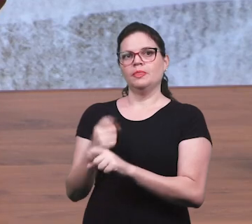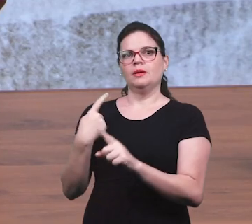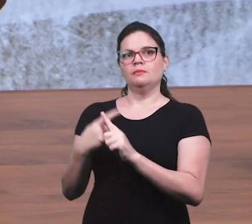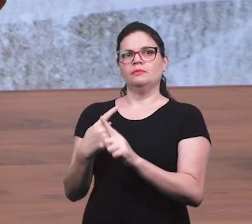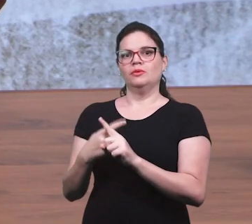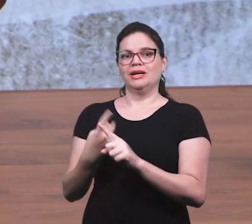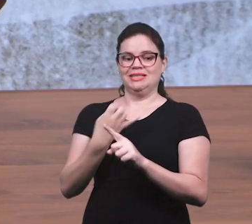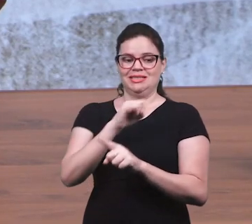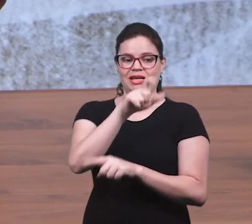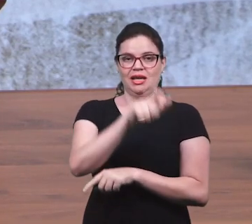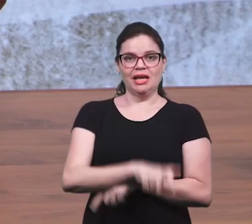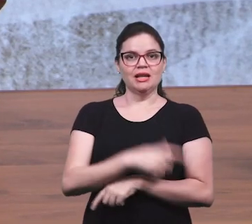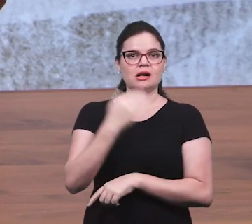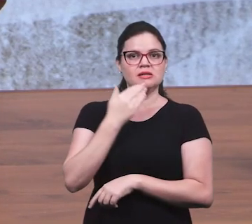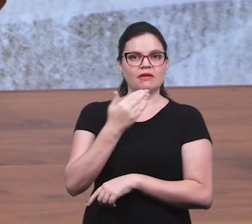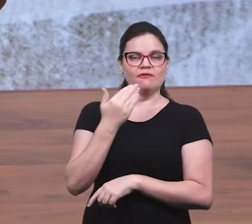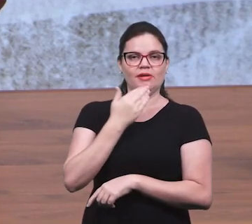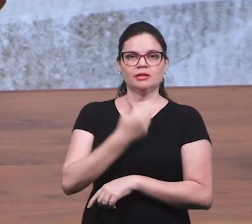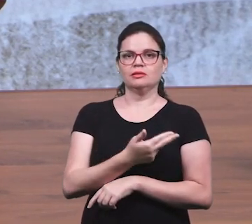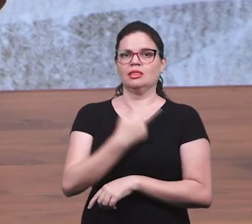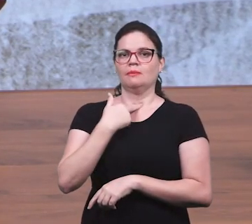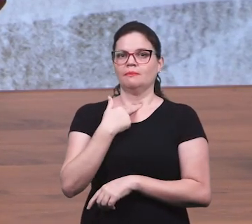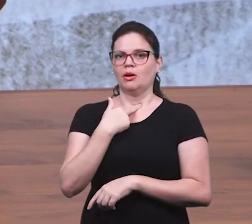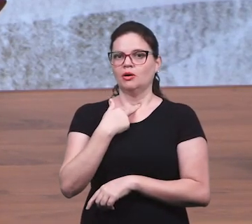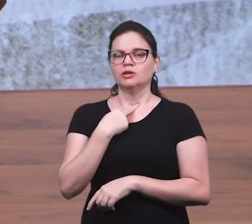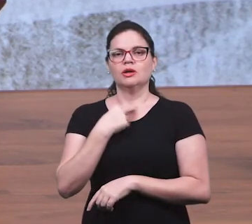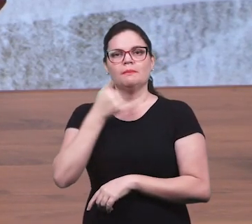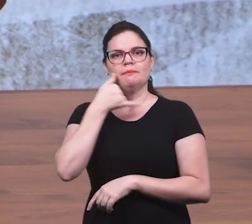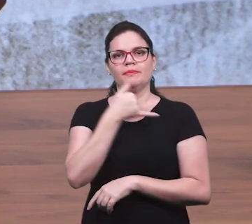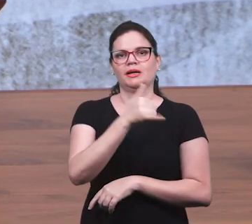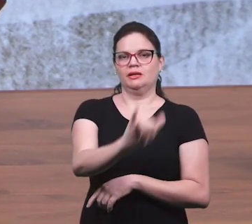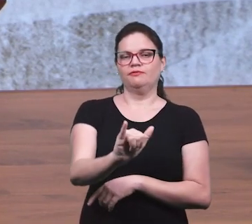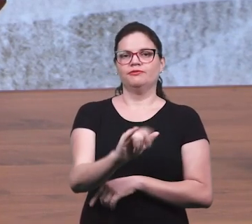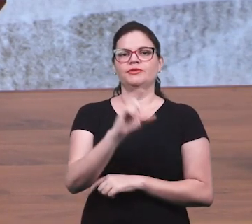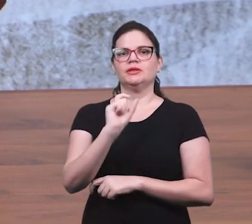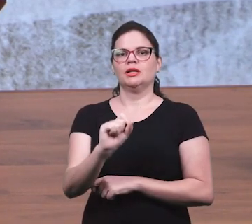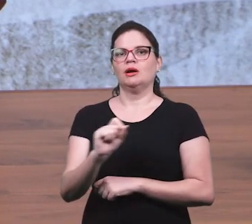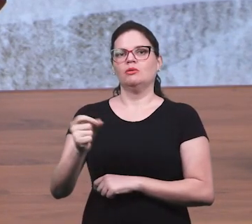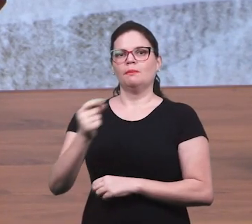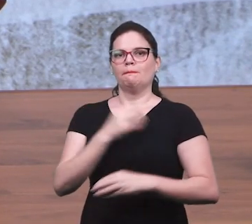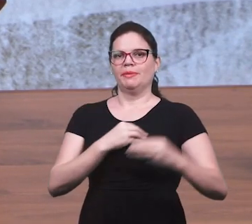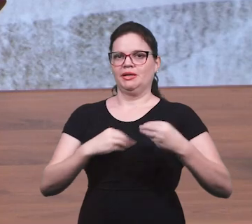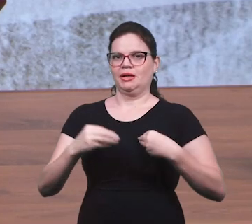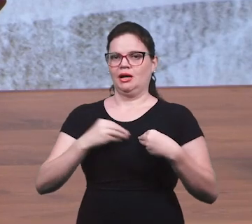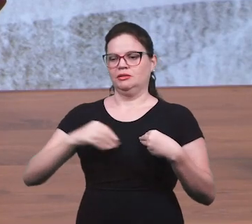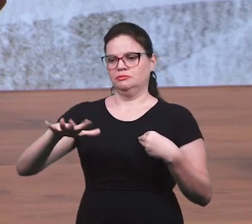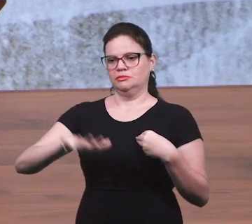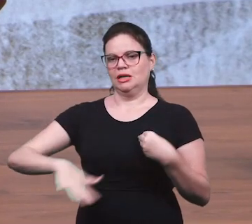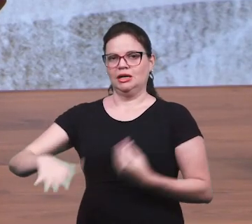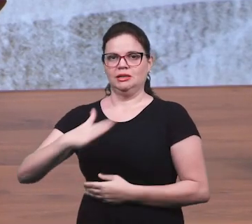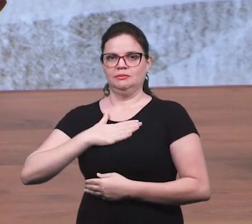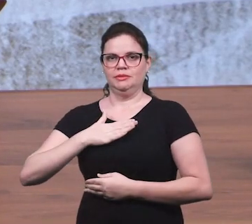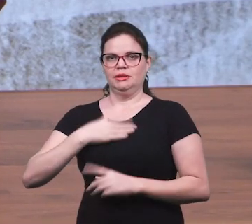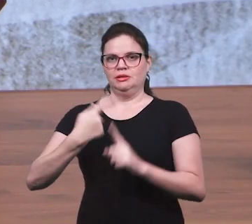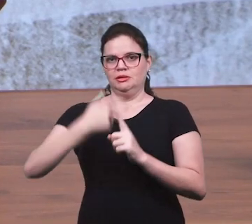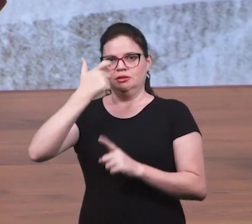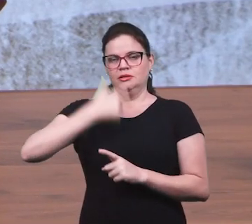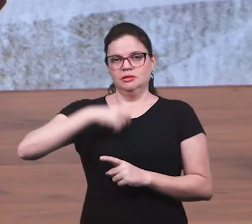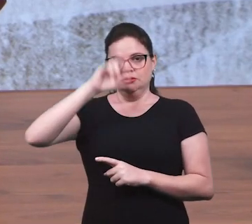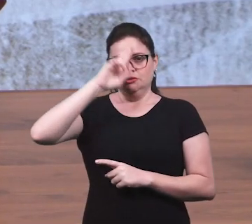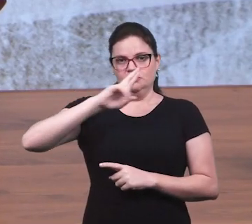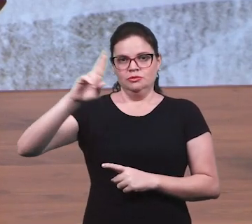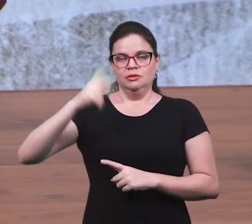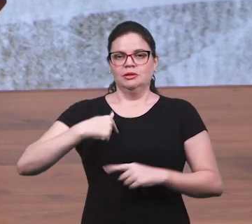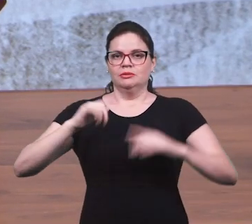nele, para que não profane os meus santuários, porque eu sou o Senhor que o